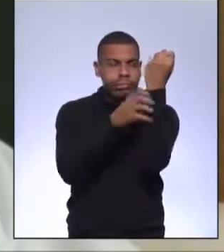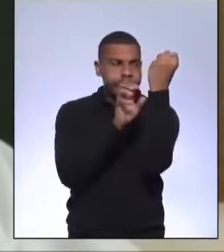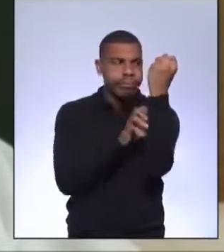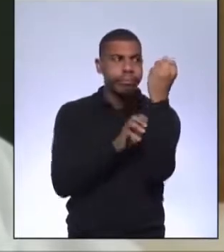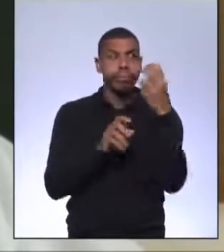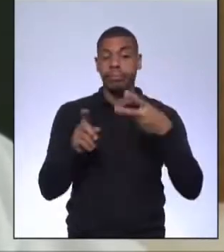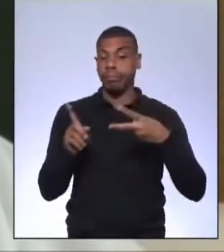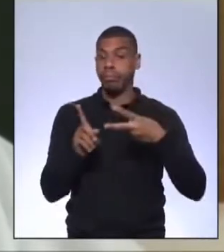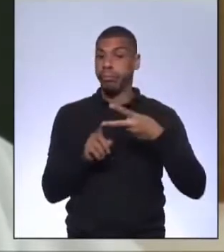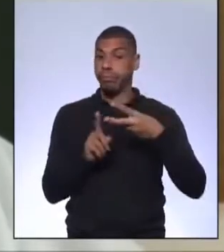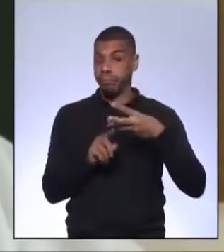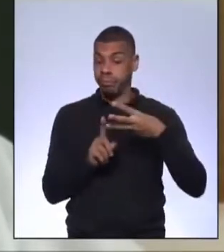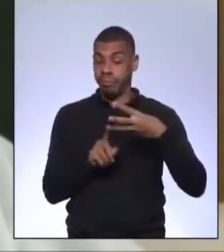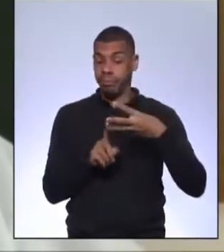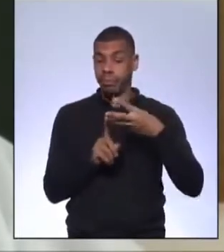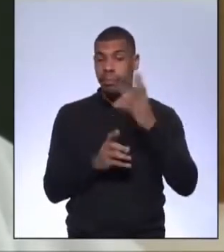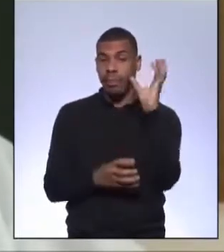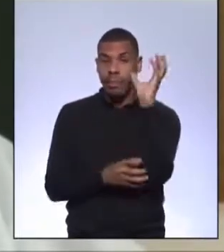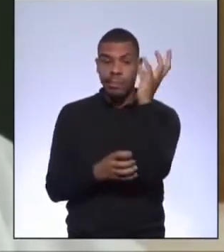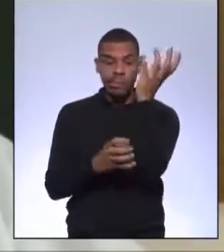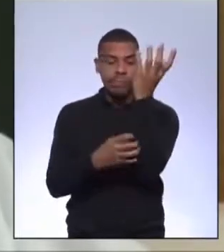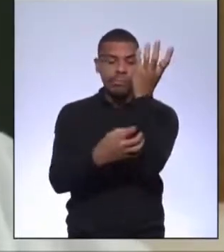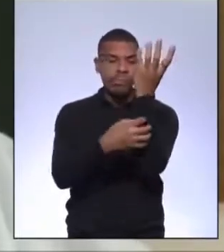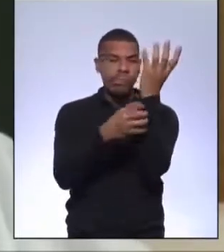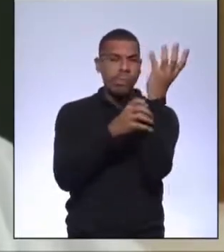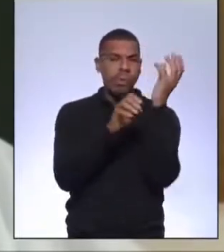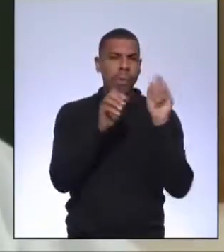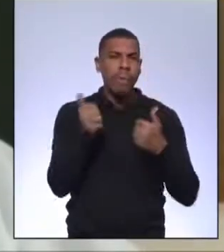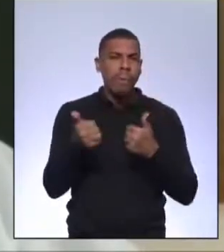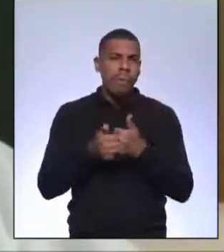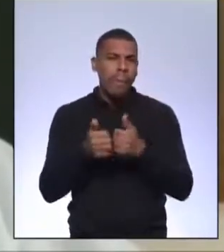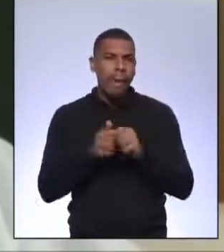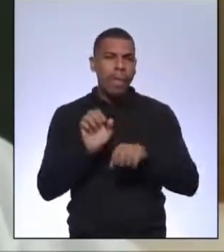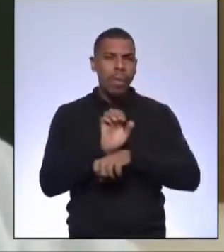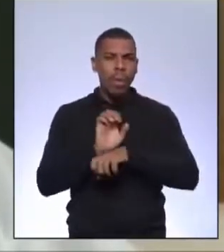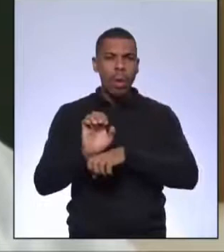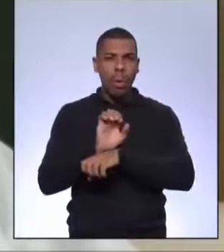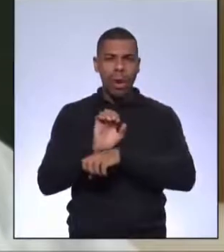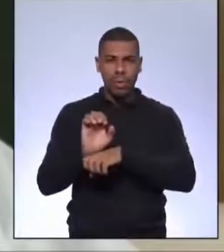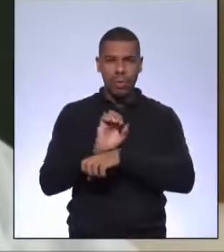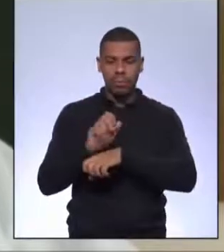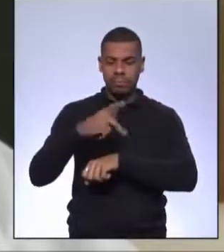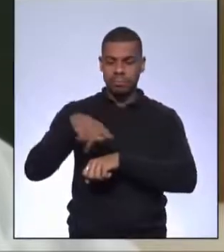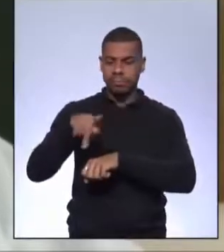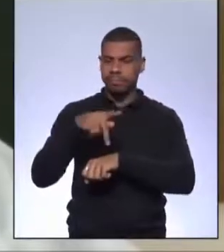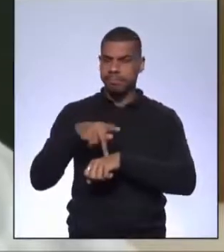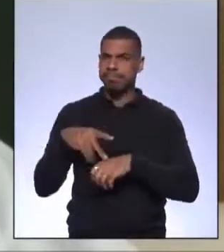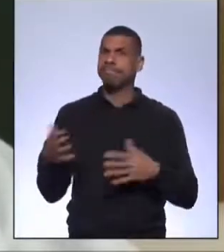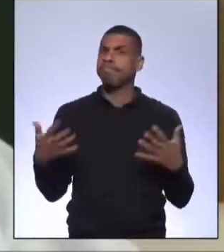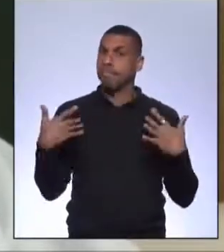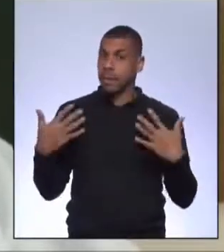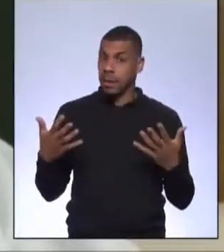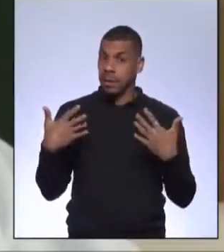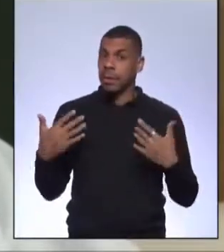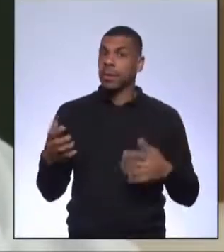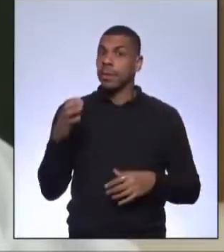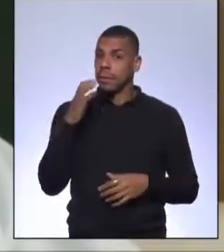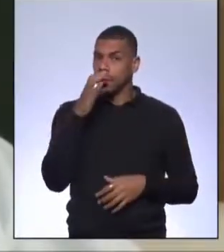Tudo bem? Que estão aqui mais próximo do Equador. Por isso é bem quente. Tá